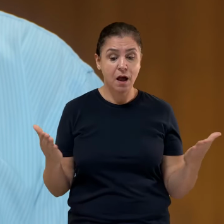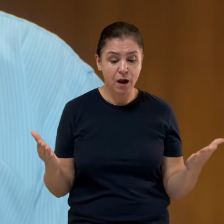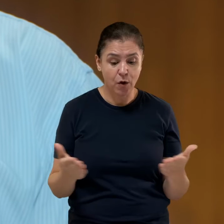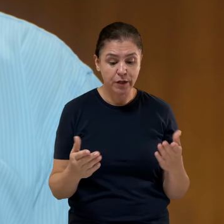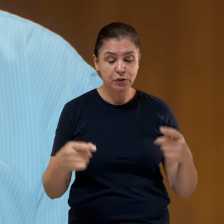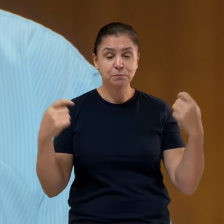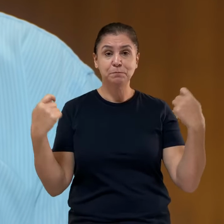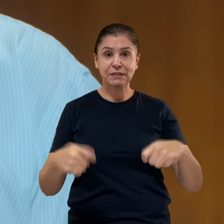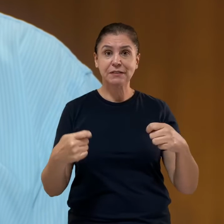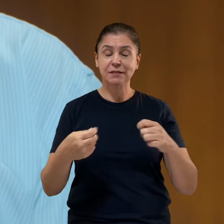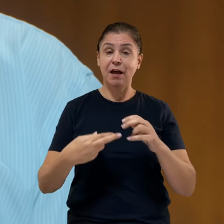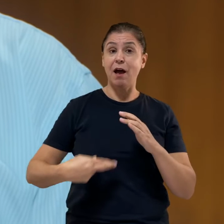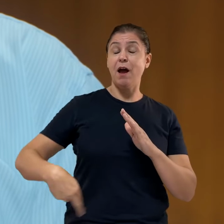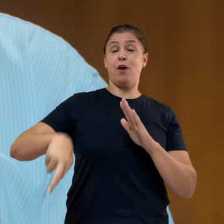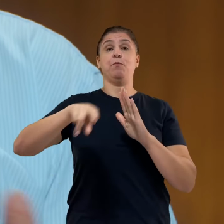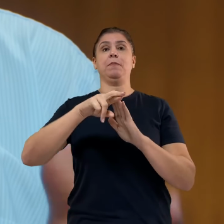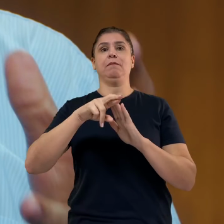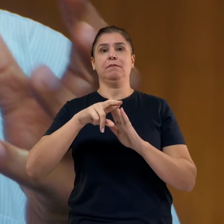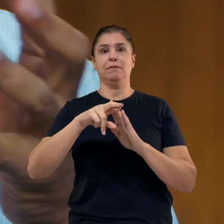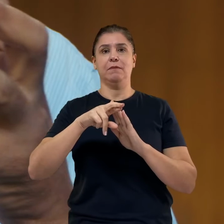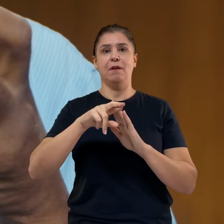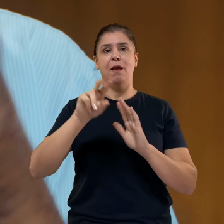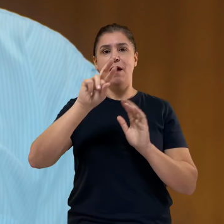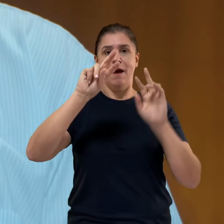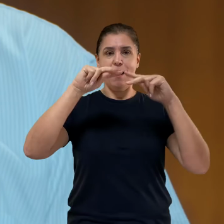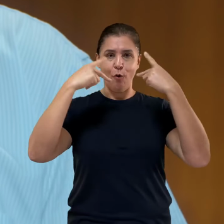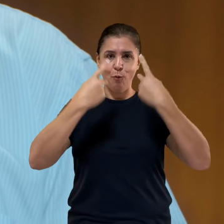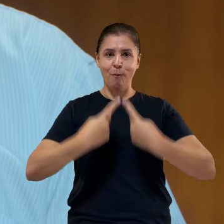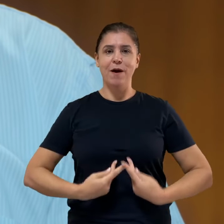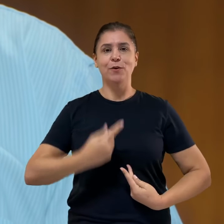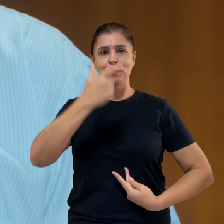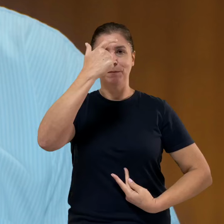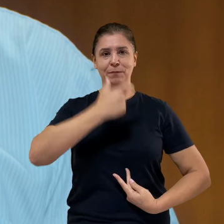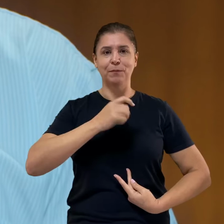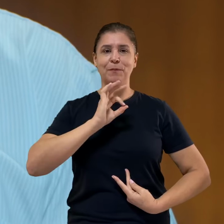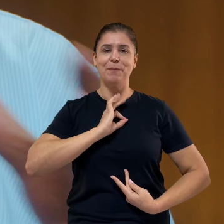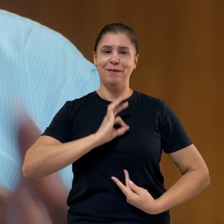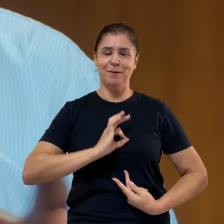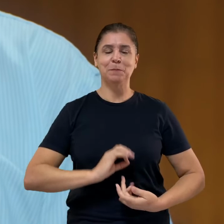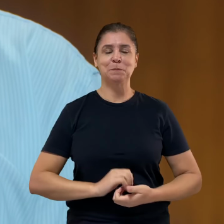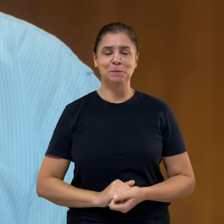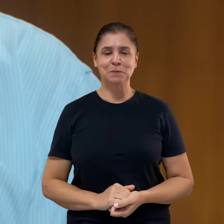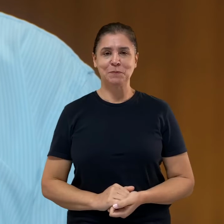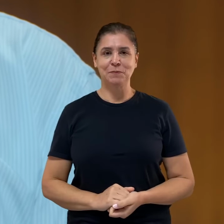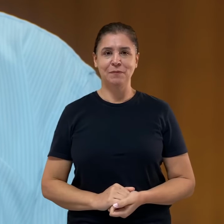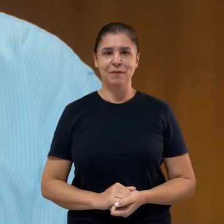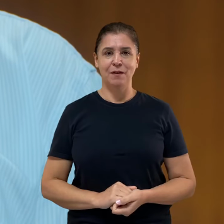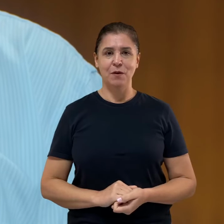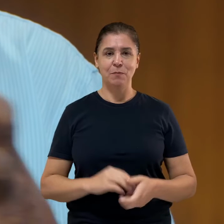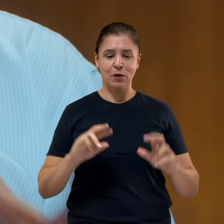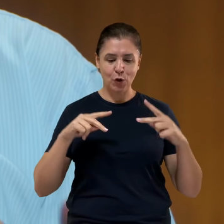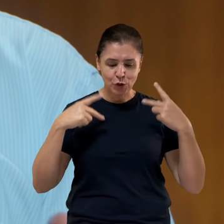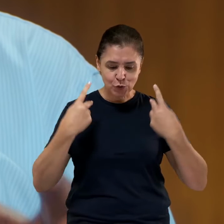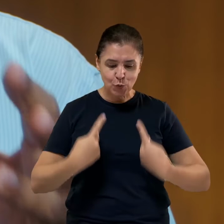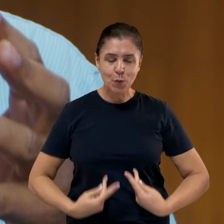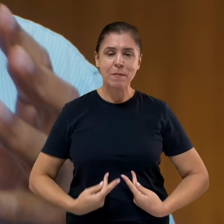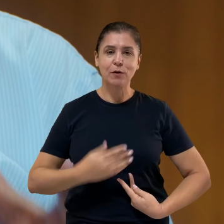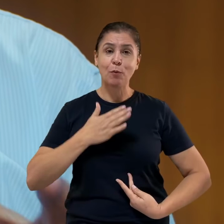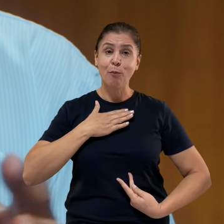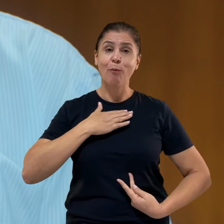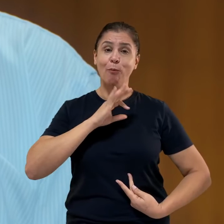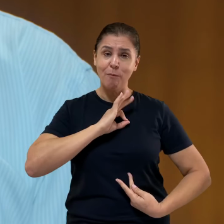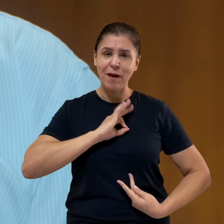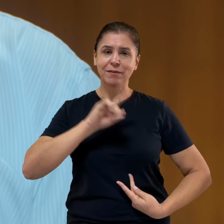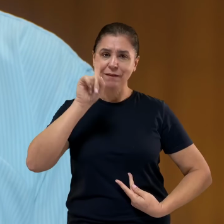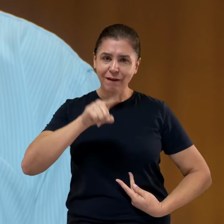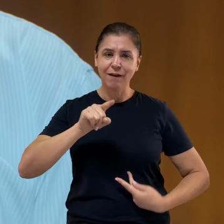Precisamos recuperar a figura humana do padre, a figura humana do